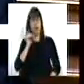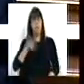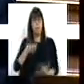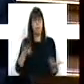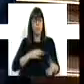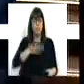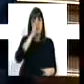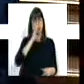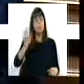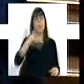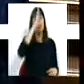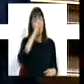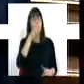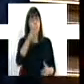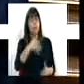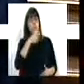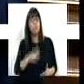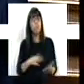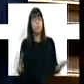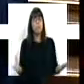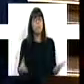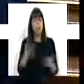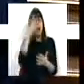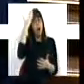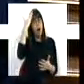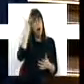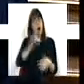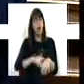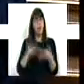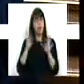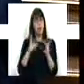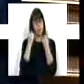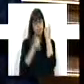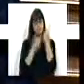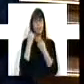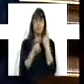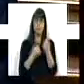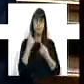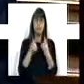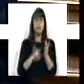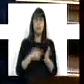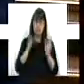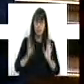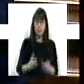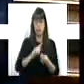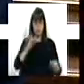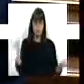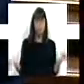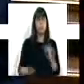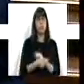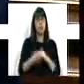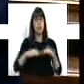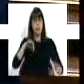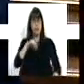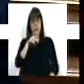gostaria, Sr. Primeiro-Ministro, que nos dissesse se não lhe parece que é tempo de começar a ponderar a necessidade de uma viragem ao nível